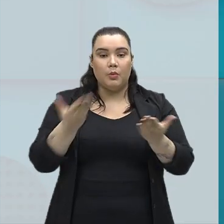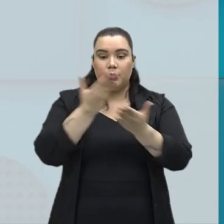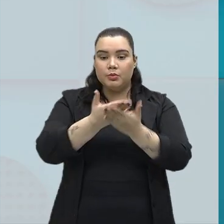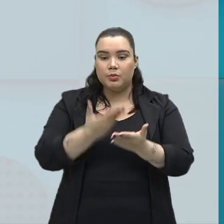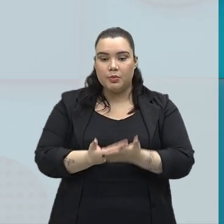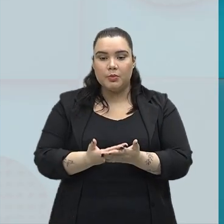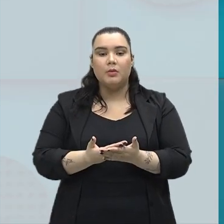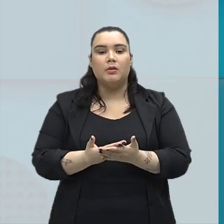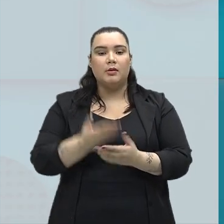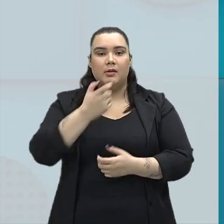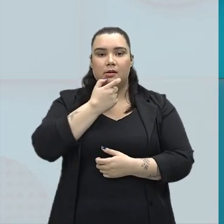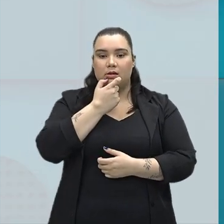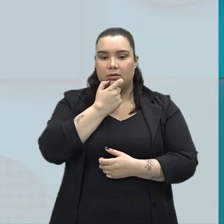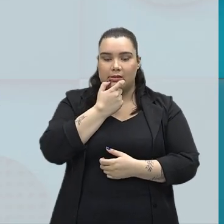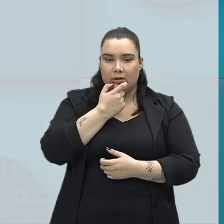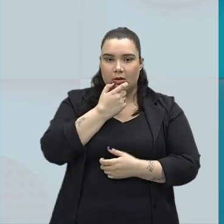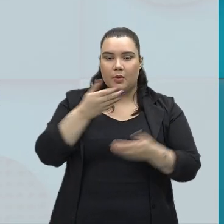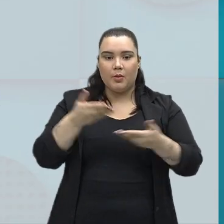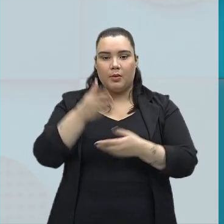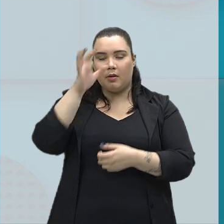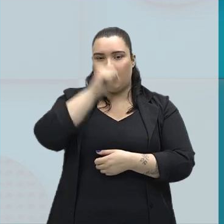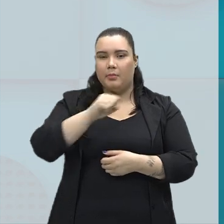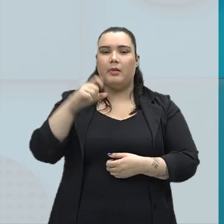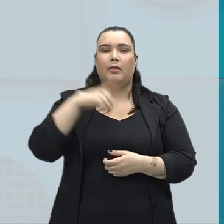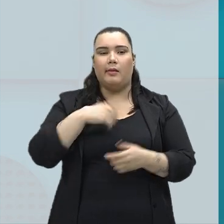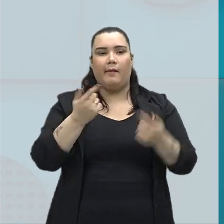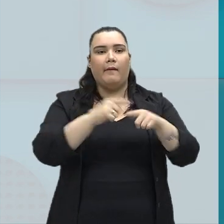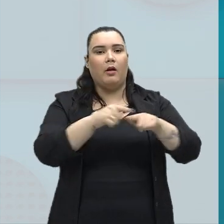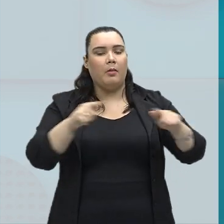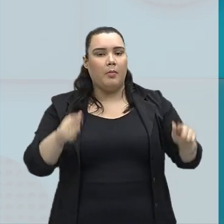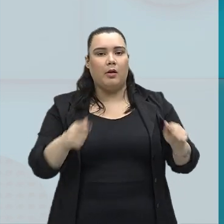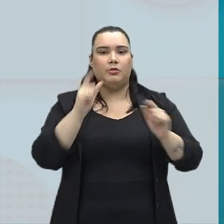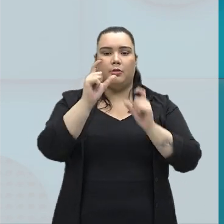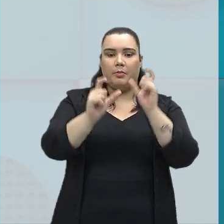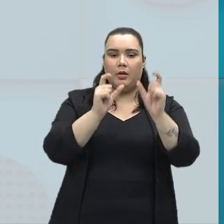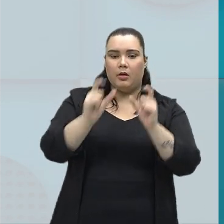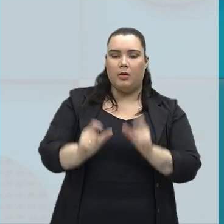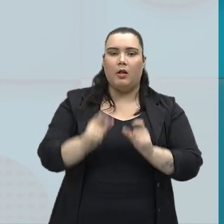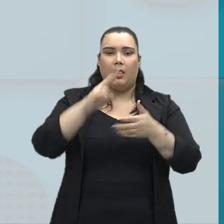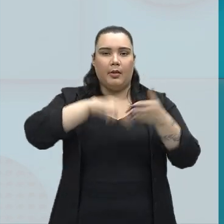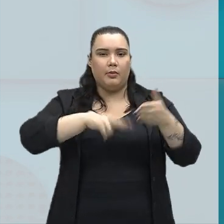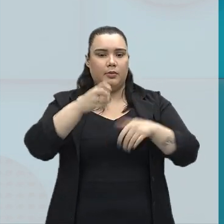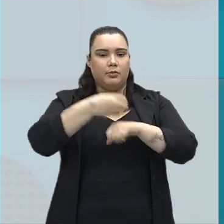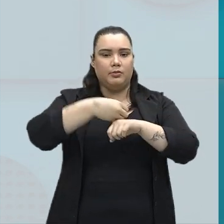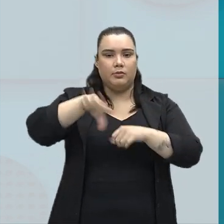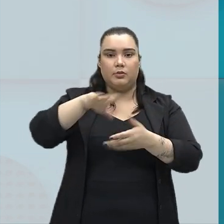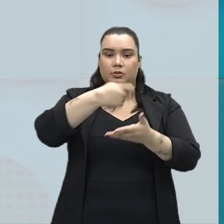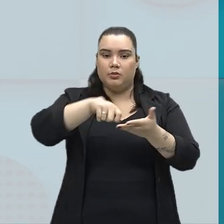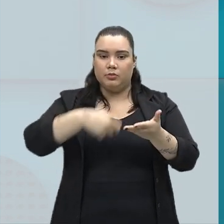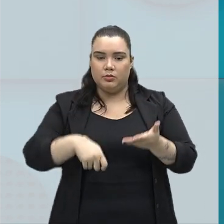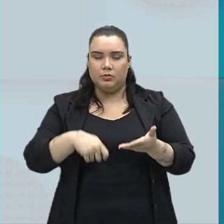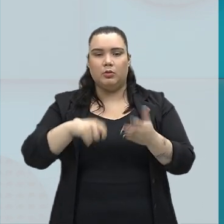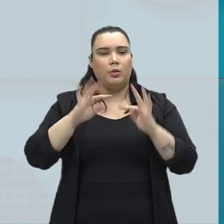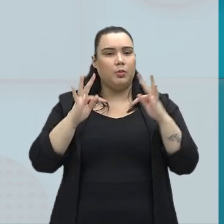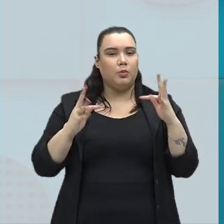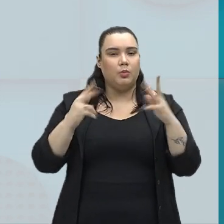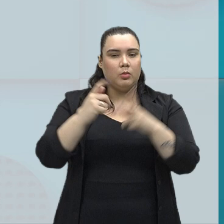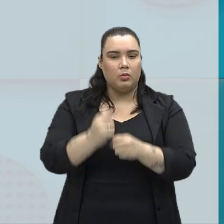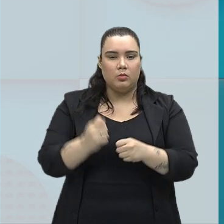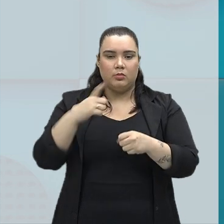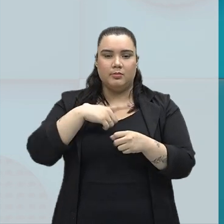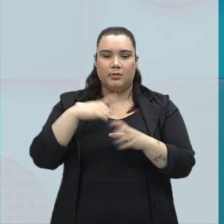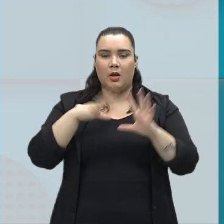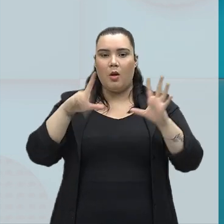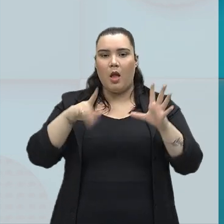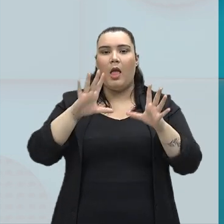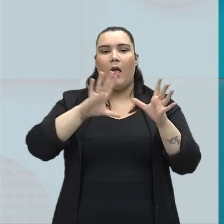aqui inglês, a gente aprende gramática, vocabulário, dicas de leitura, de escrita, então a gente traz tudo para